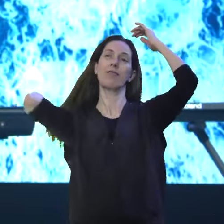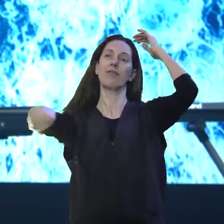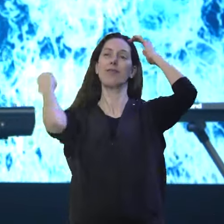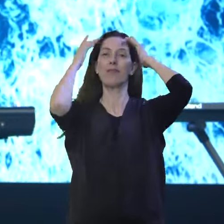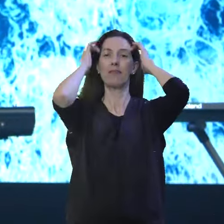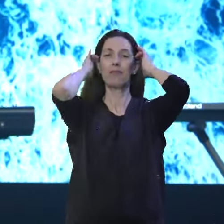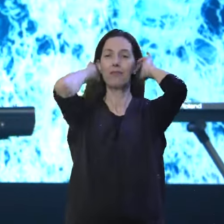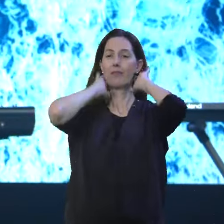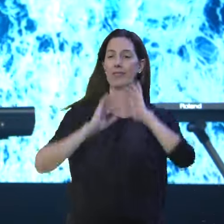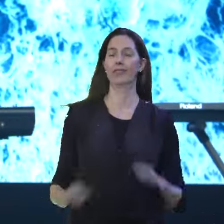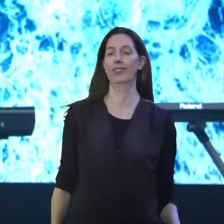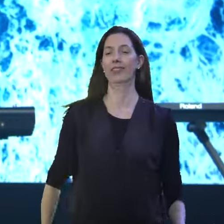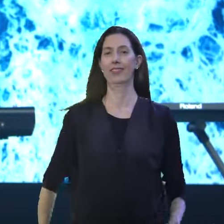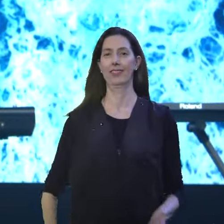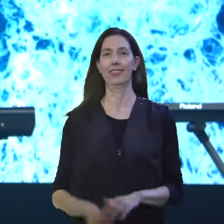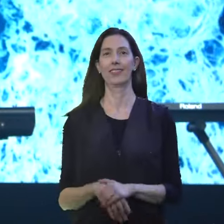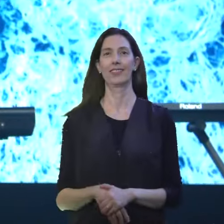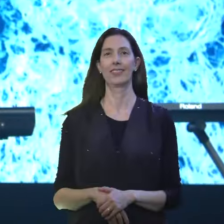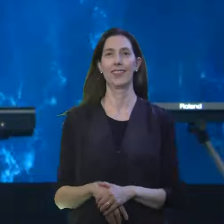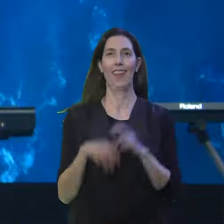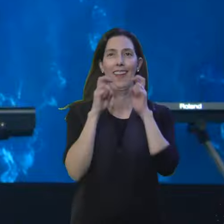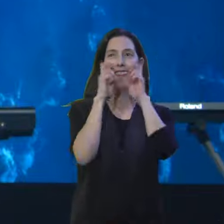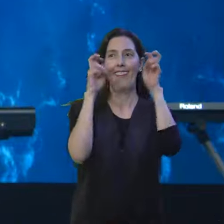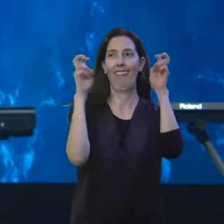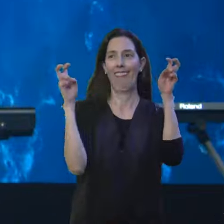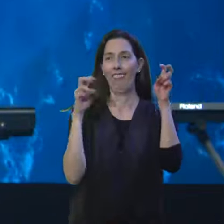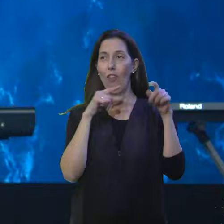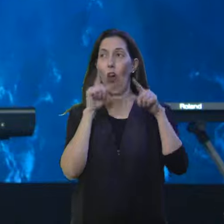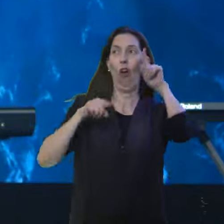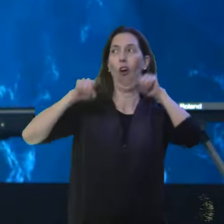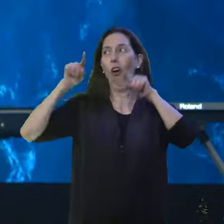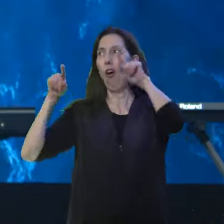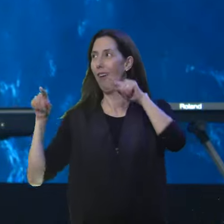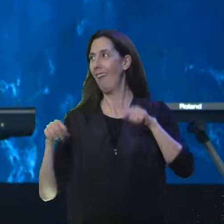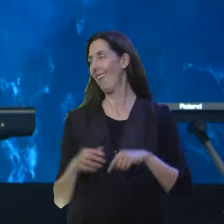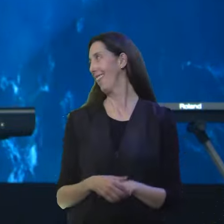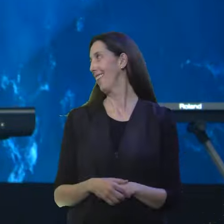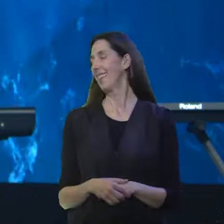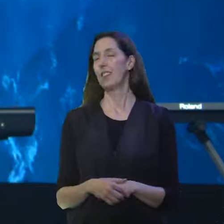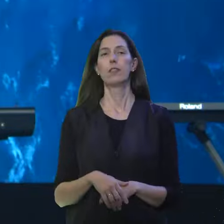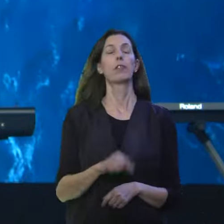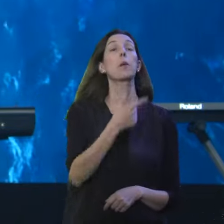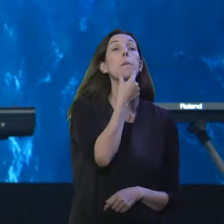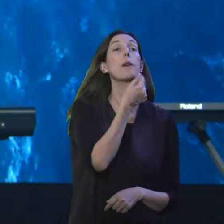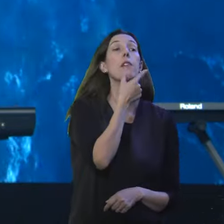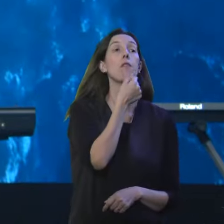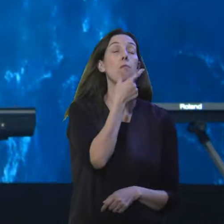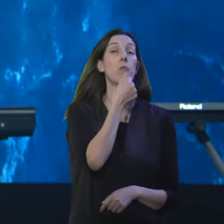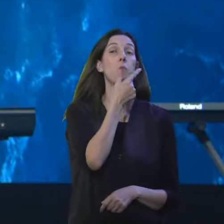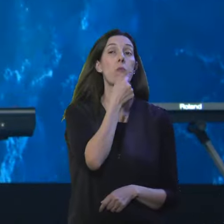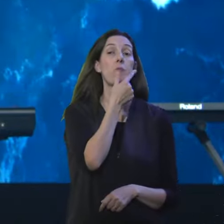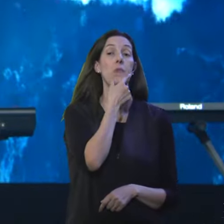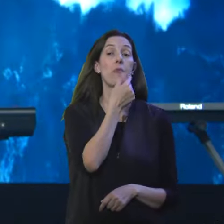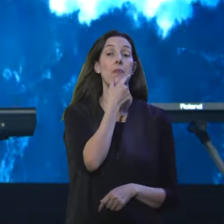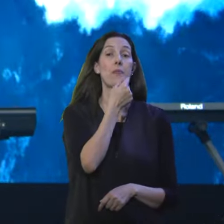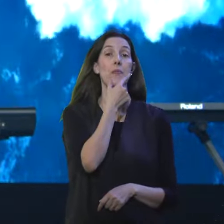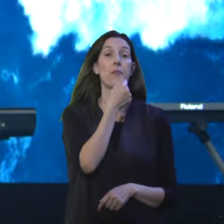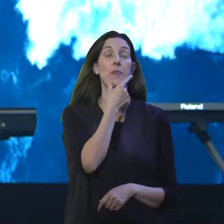Parece Skid Me Toilet esse grito aí. Vamos lá. Meninos.